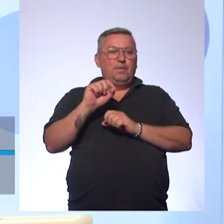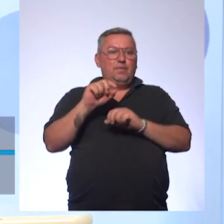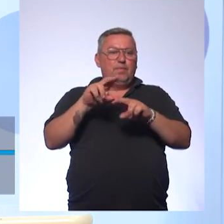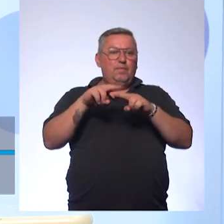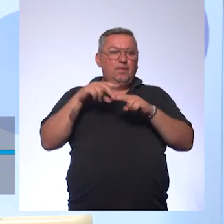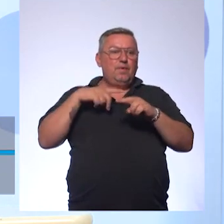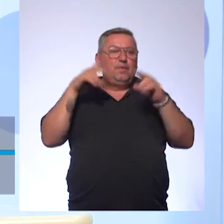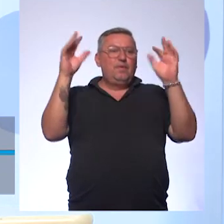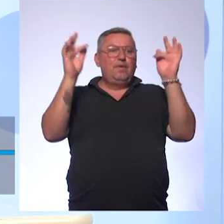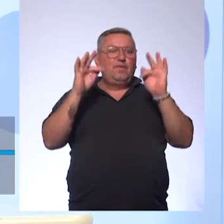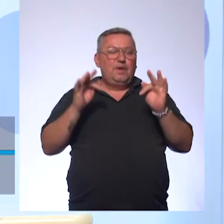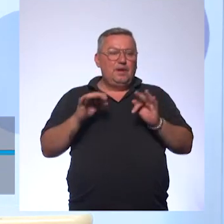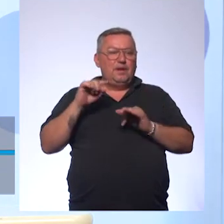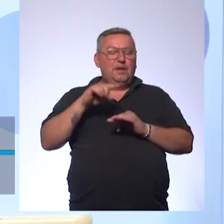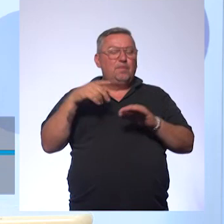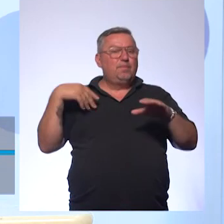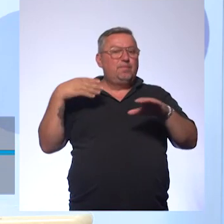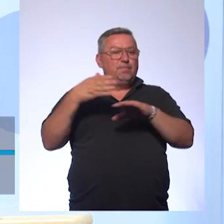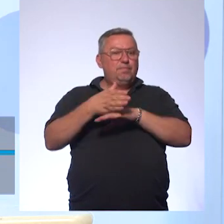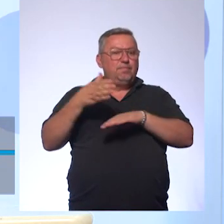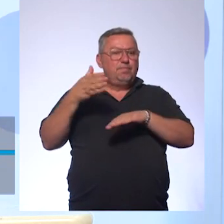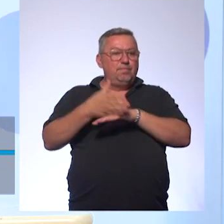tem uma infinidade de coisas que pode aí